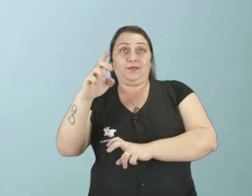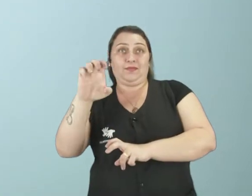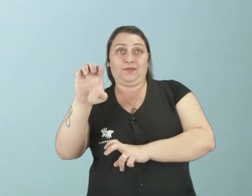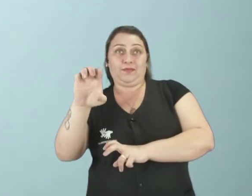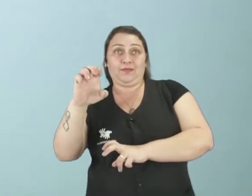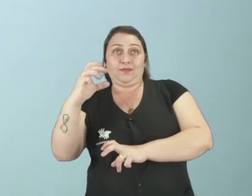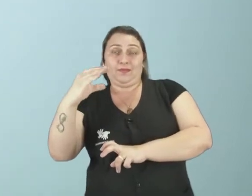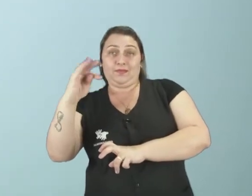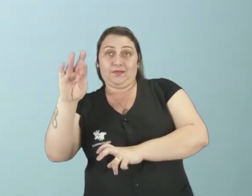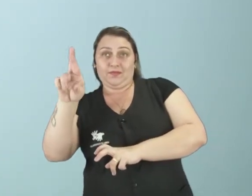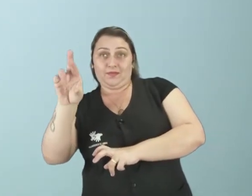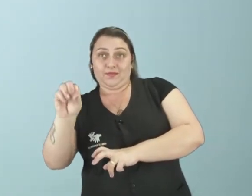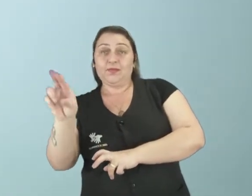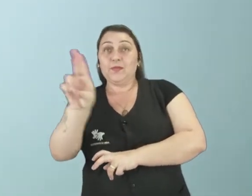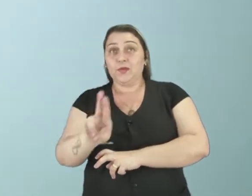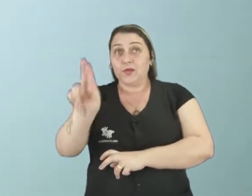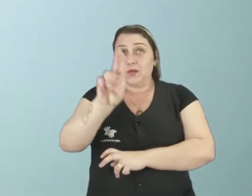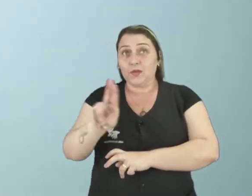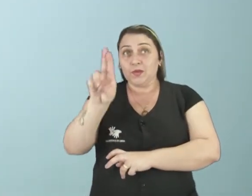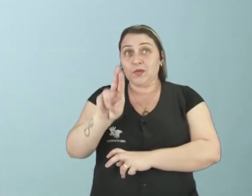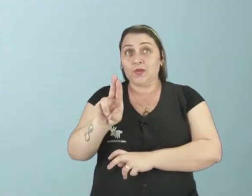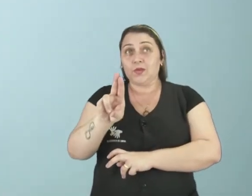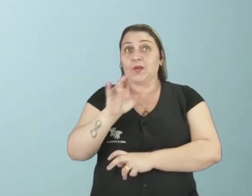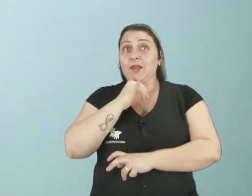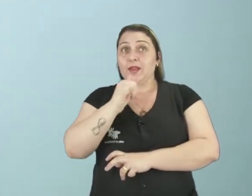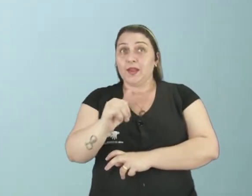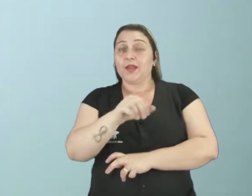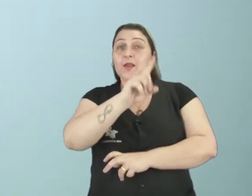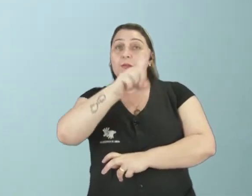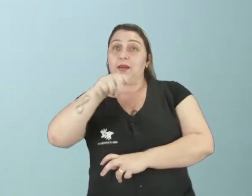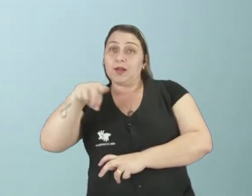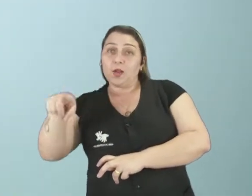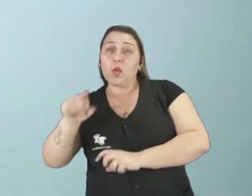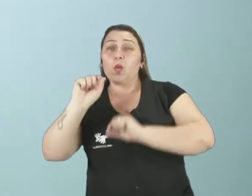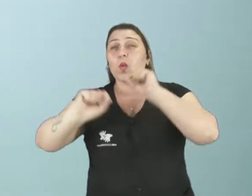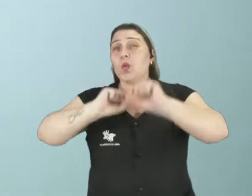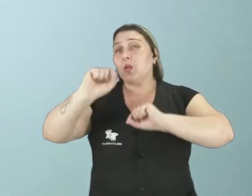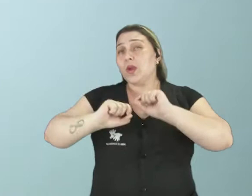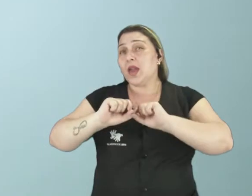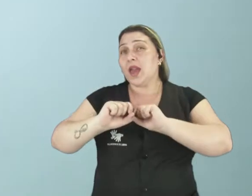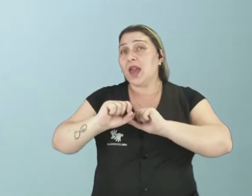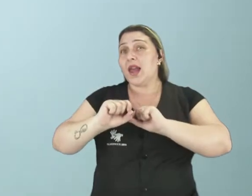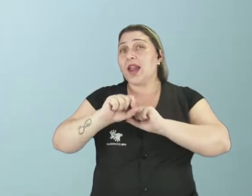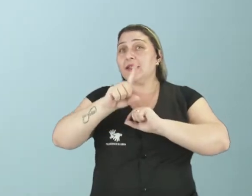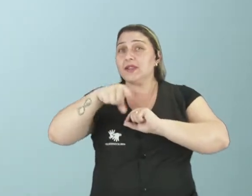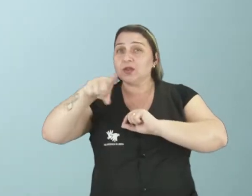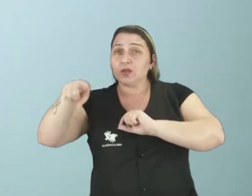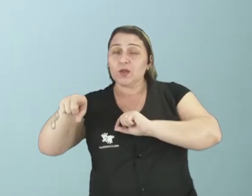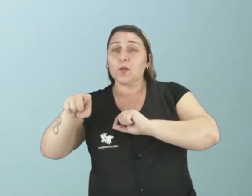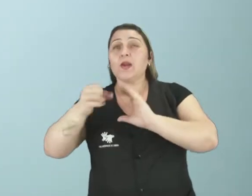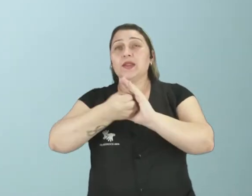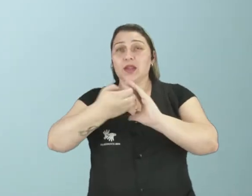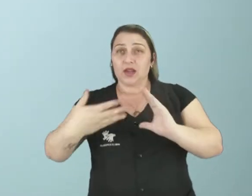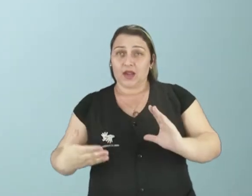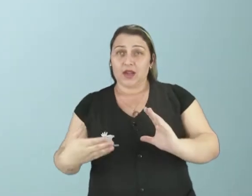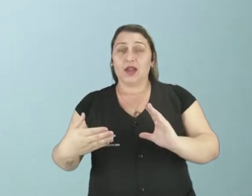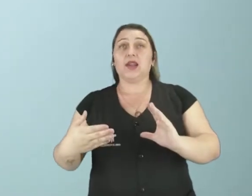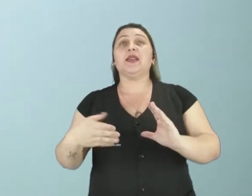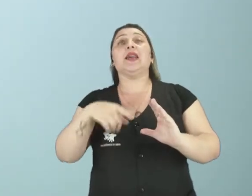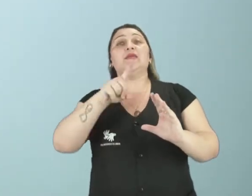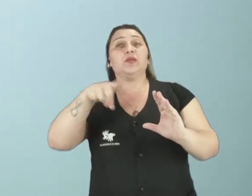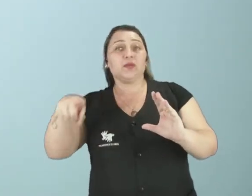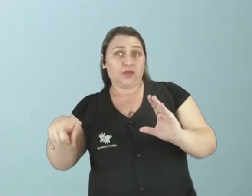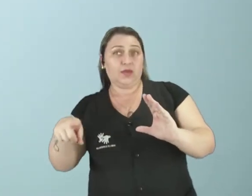eletromagnético e aplicabilidade. Na aula anterior, a gente estudou sobre o que eram essas ondas, quais as características das ondas, e a